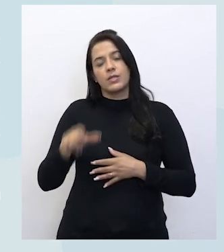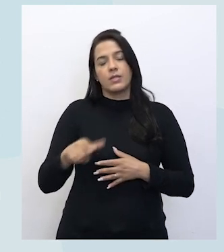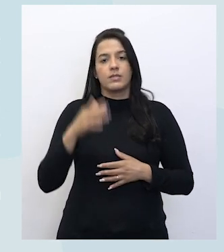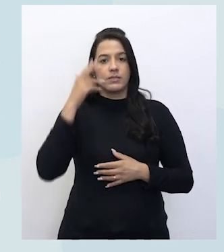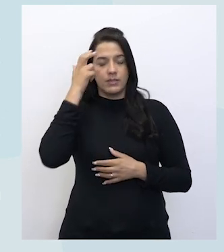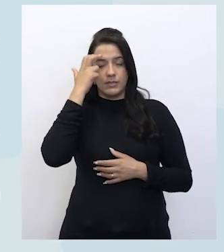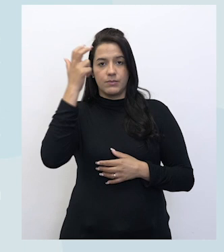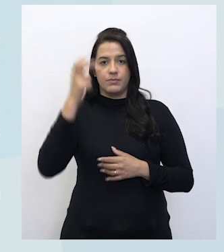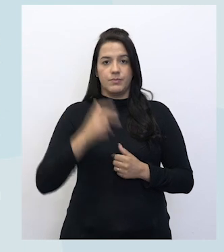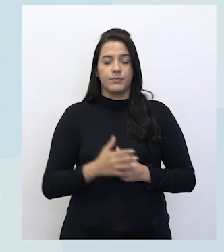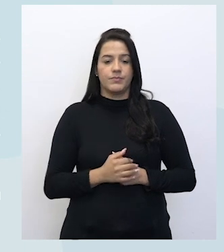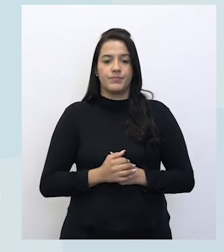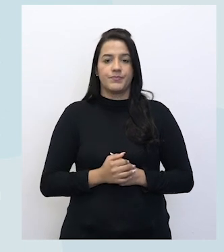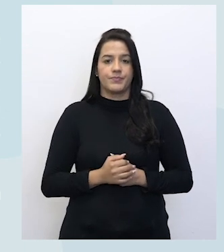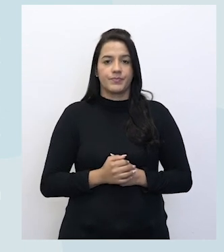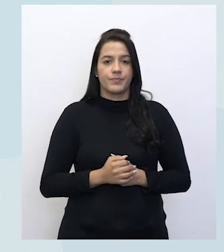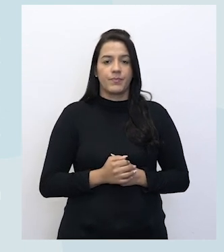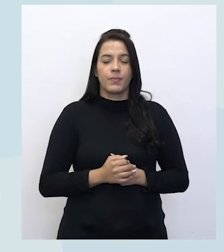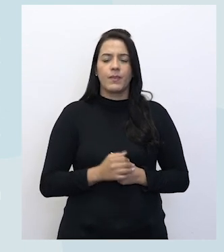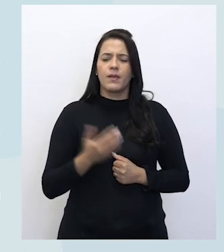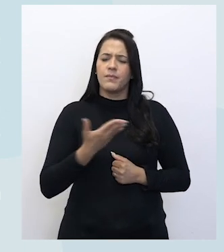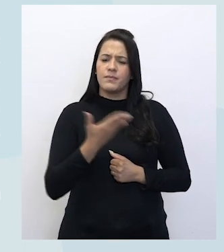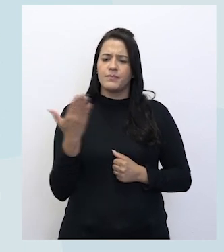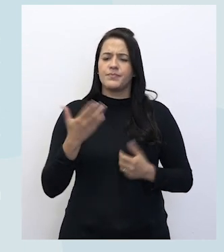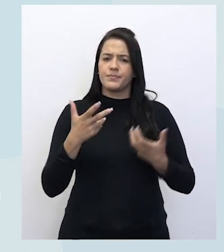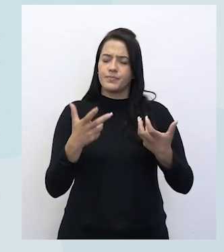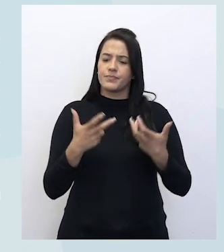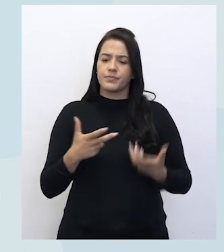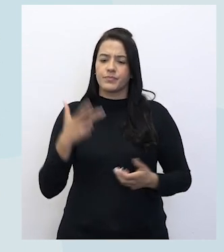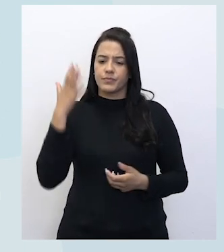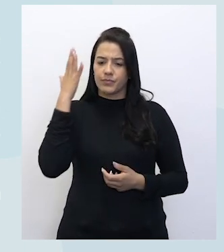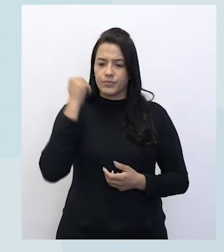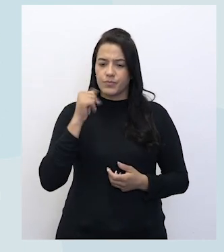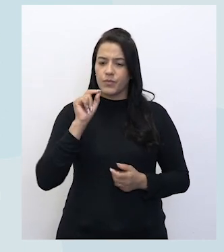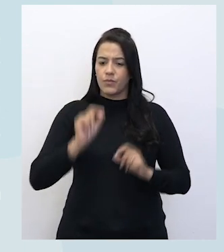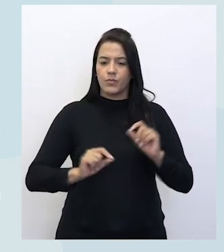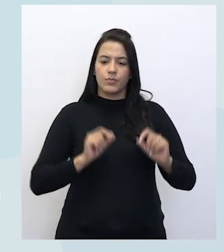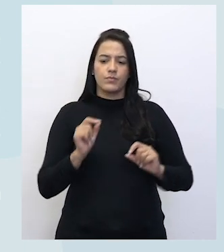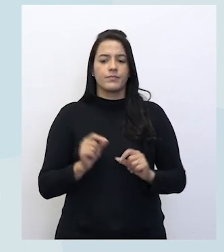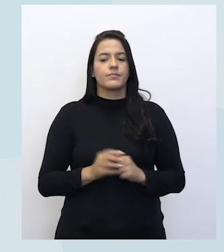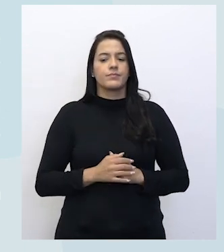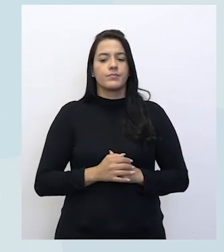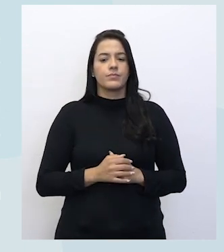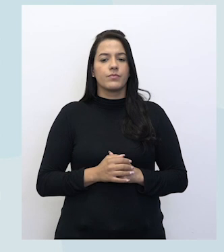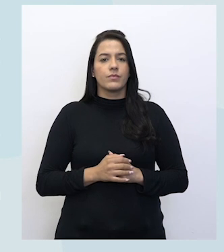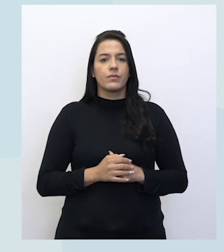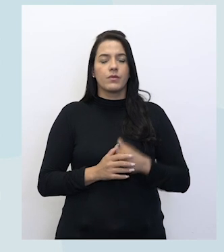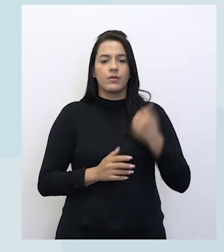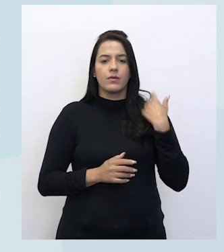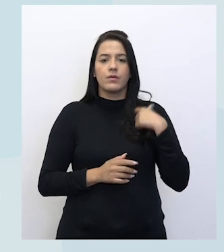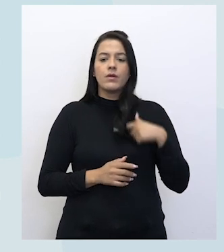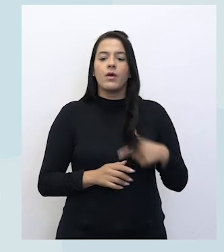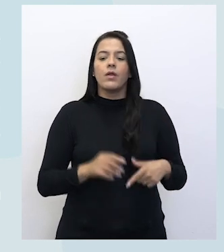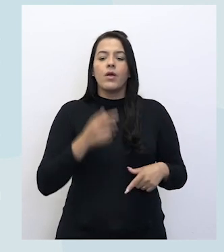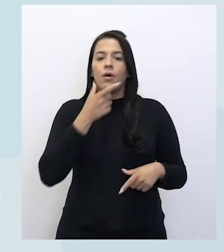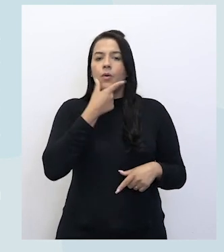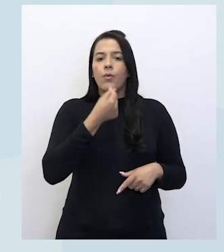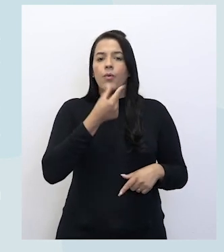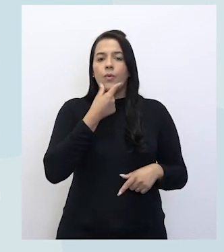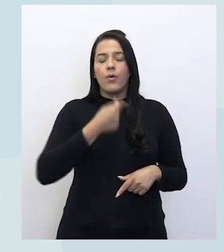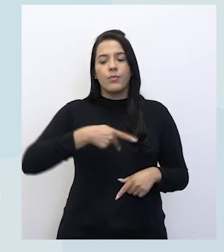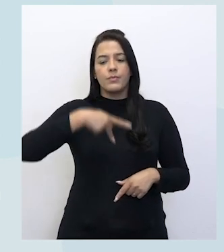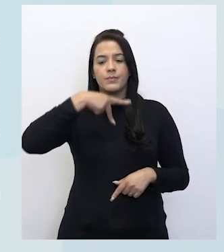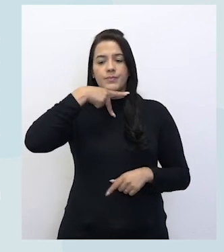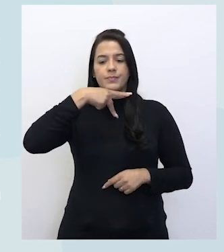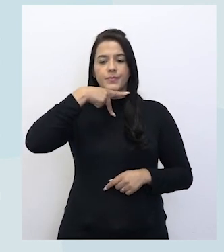E aí, eu gostaria de contar para vocês um pouquinho o que o Platão traz para a gente